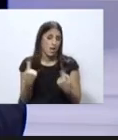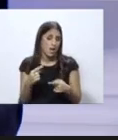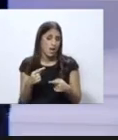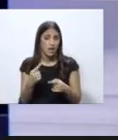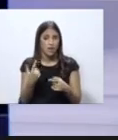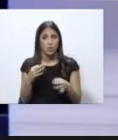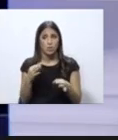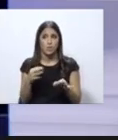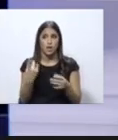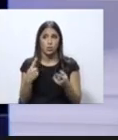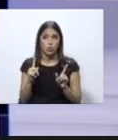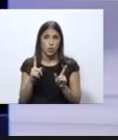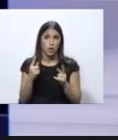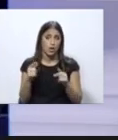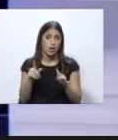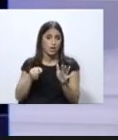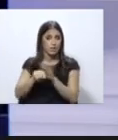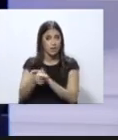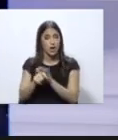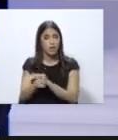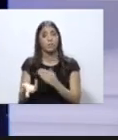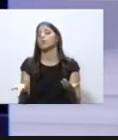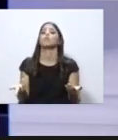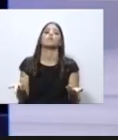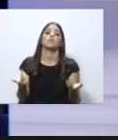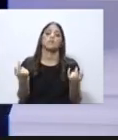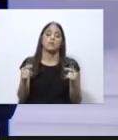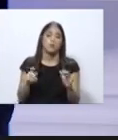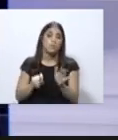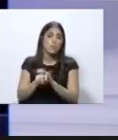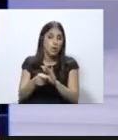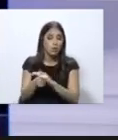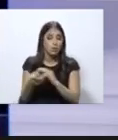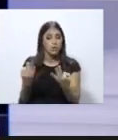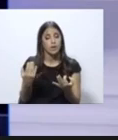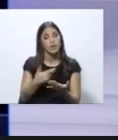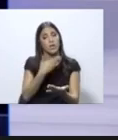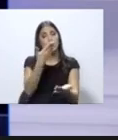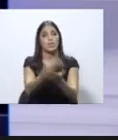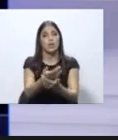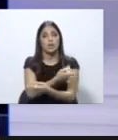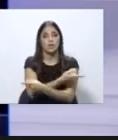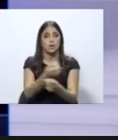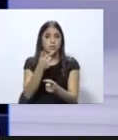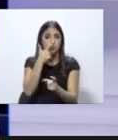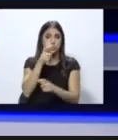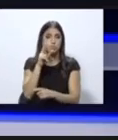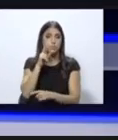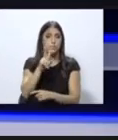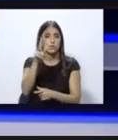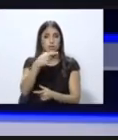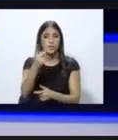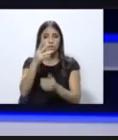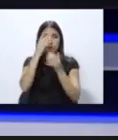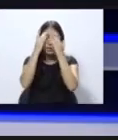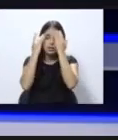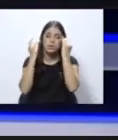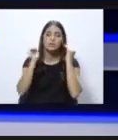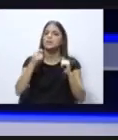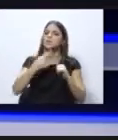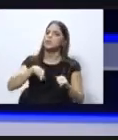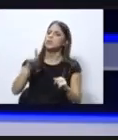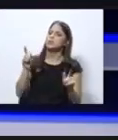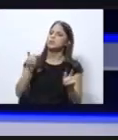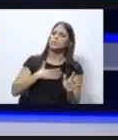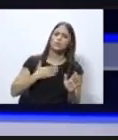à nossa frente e são fraudes, como dizia o Diogo, vendidas, oferecidas aos espectadores através da televisão. Queres concluir? Sim, nós não queremos